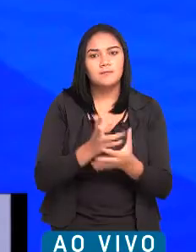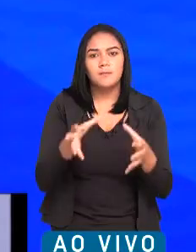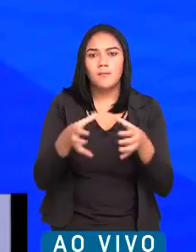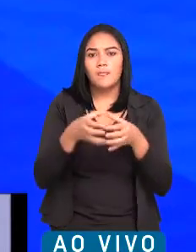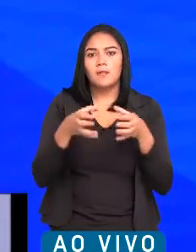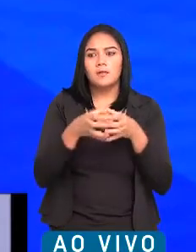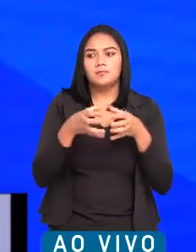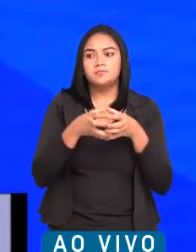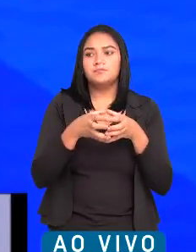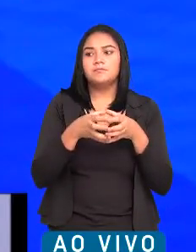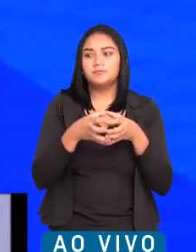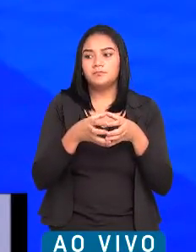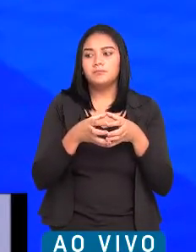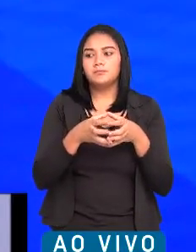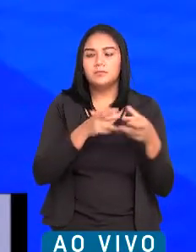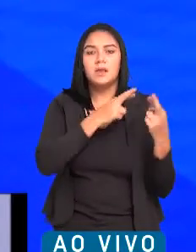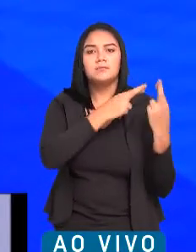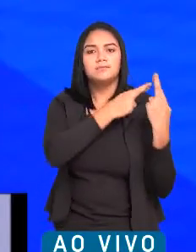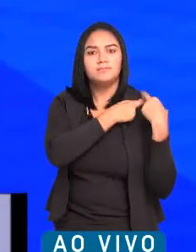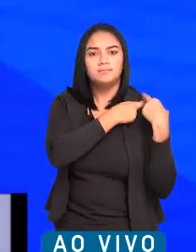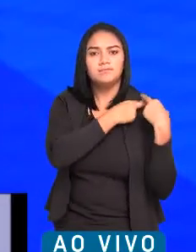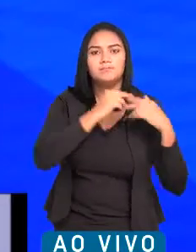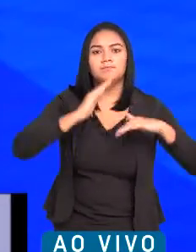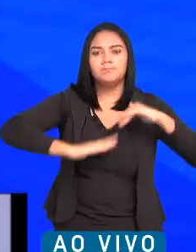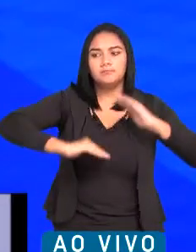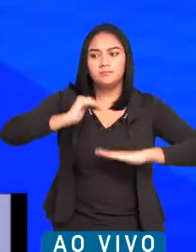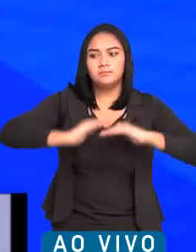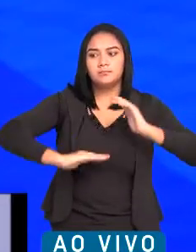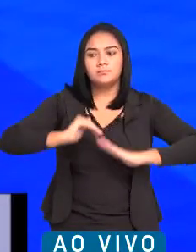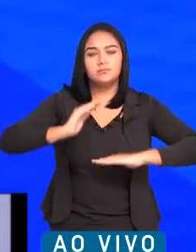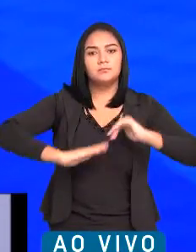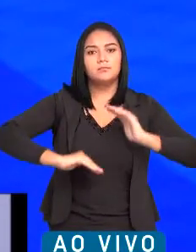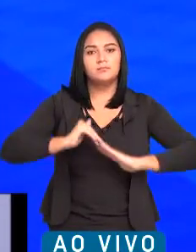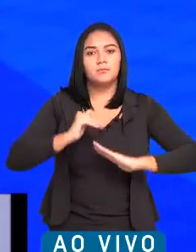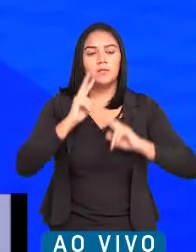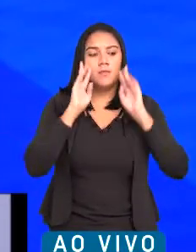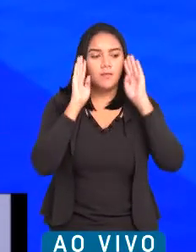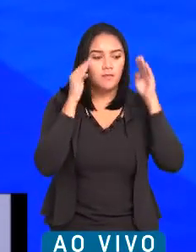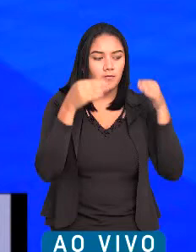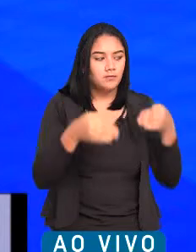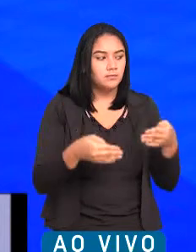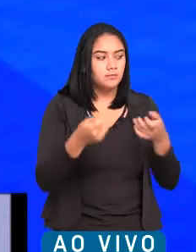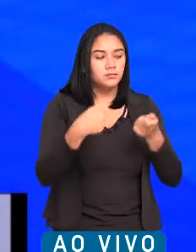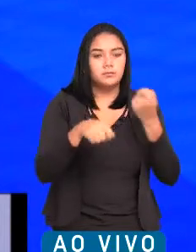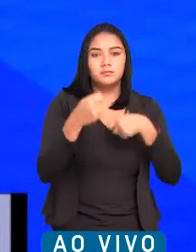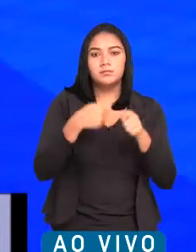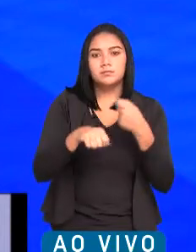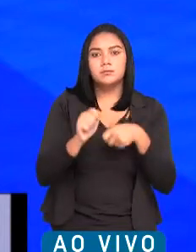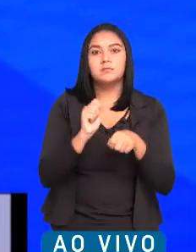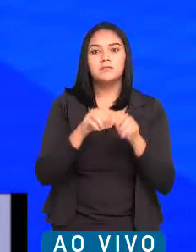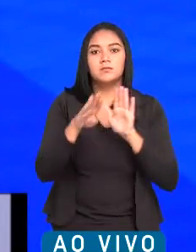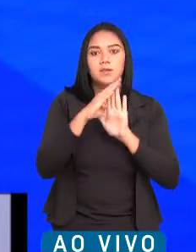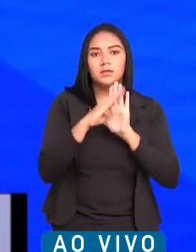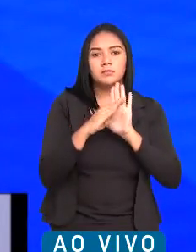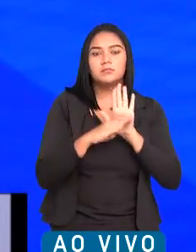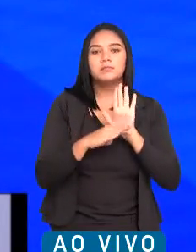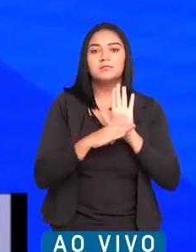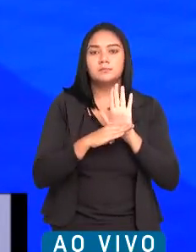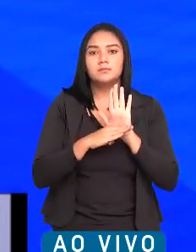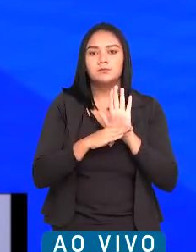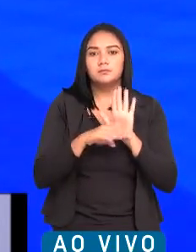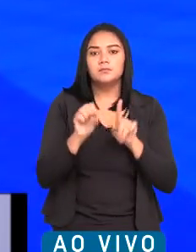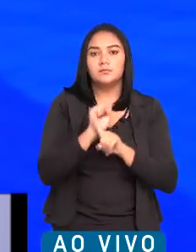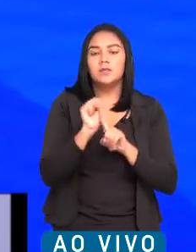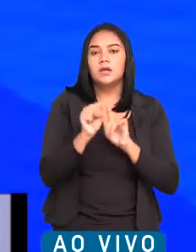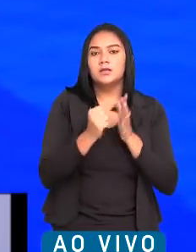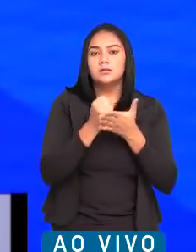olhar forte para a economia, para as políticas públicas, para o micro e o pequeno empreendedor. Nós vamos